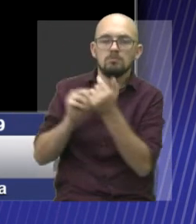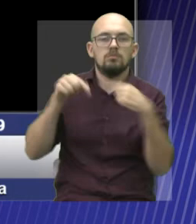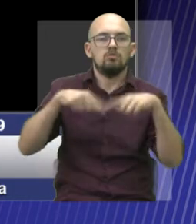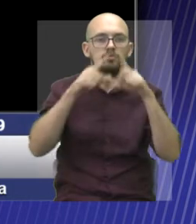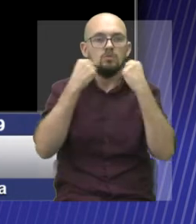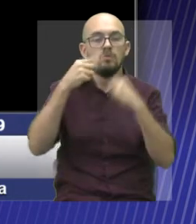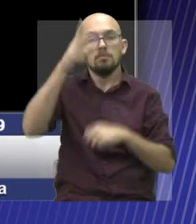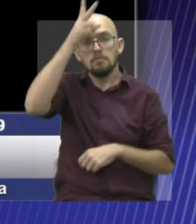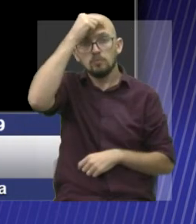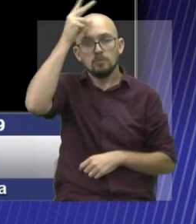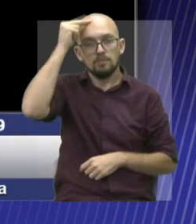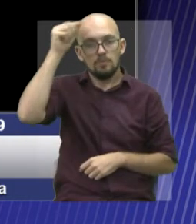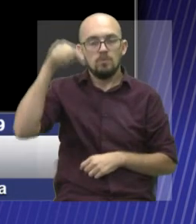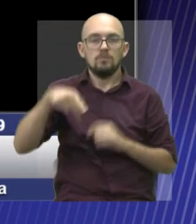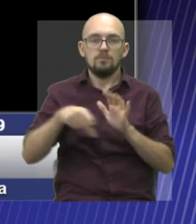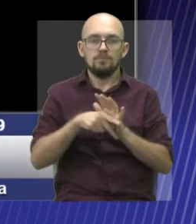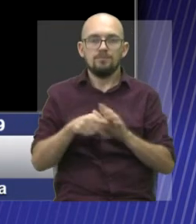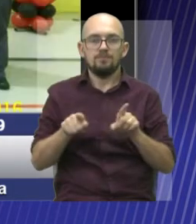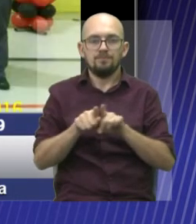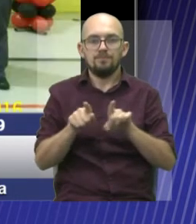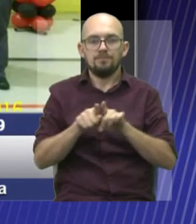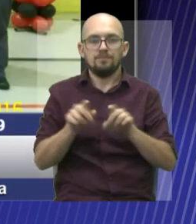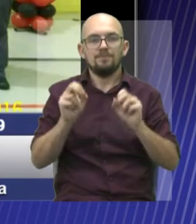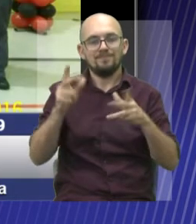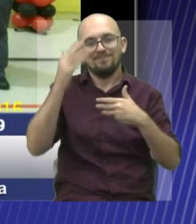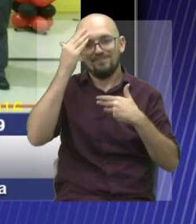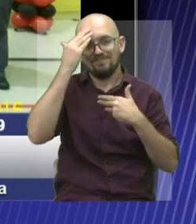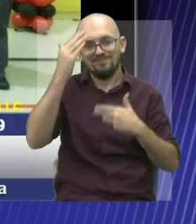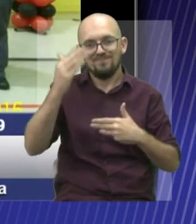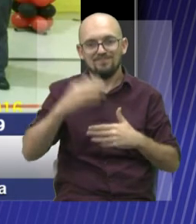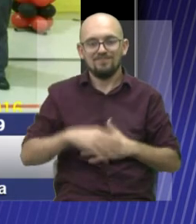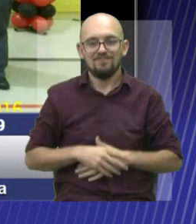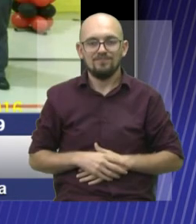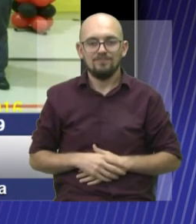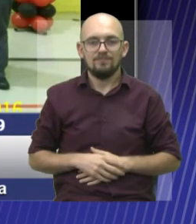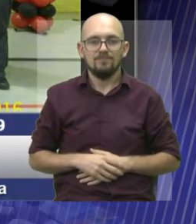no âmbito municipal também. Tá? Muito obrigado.